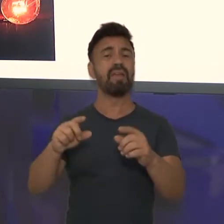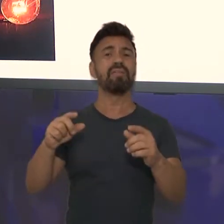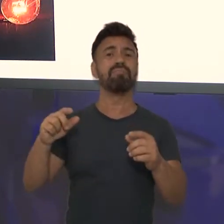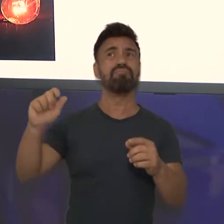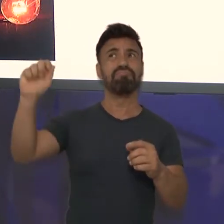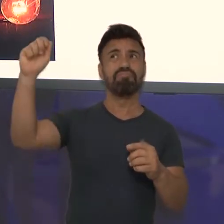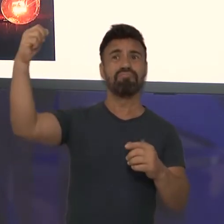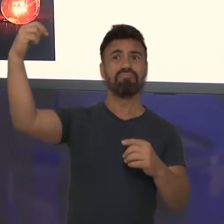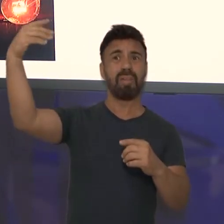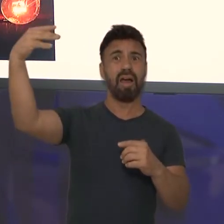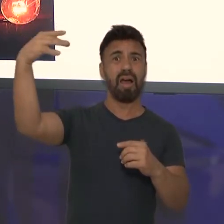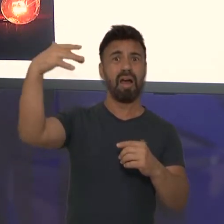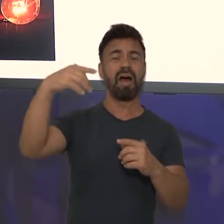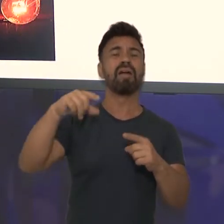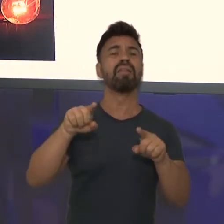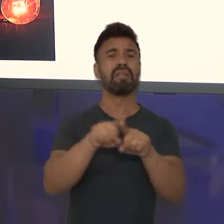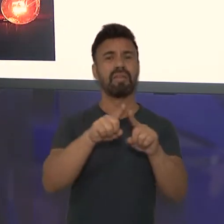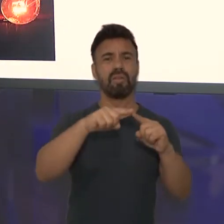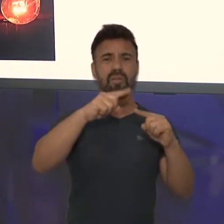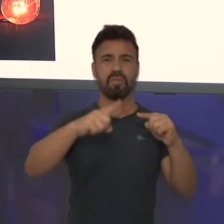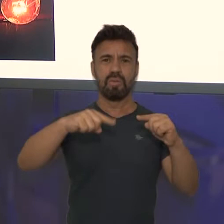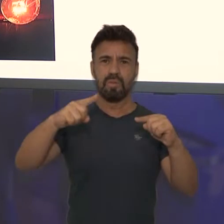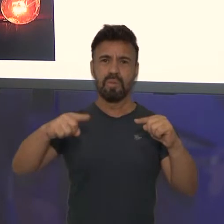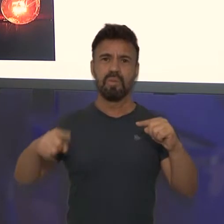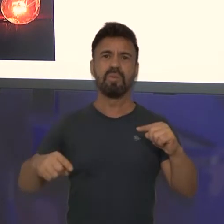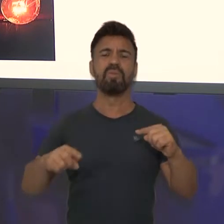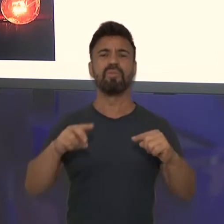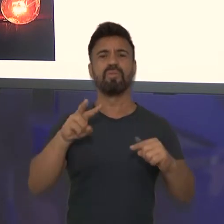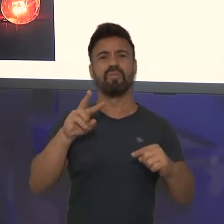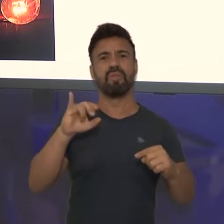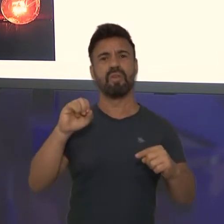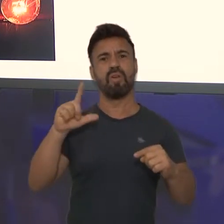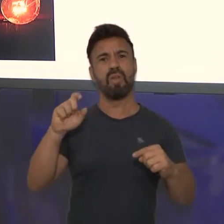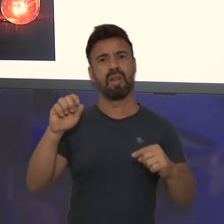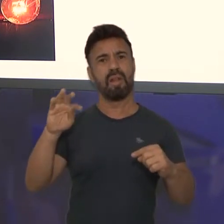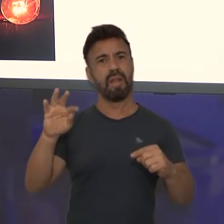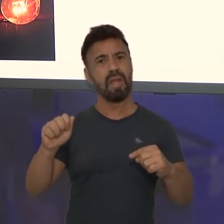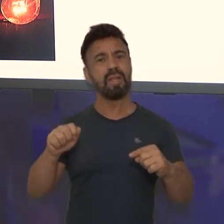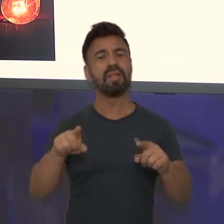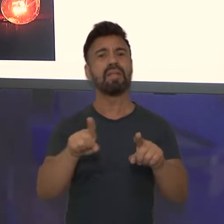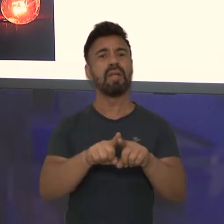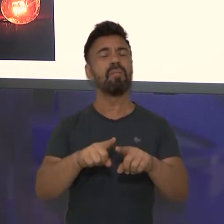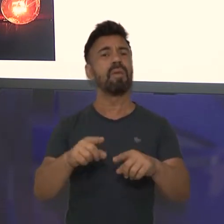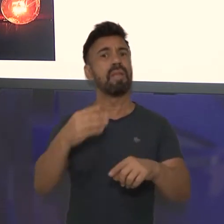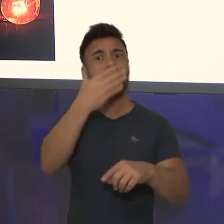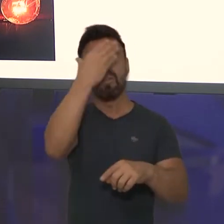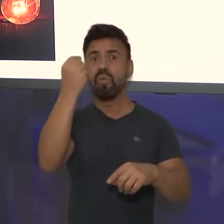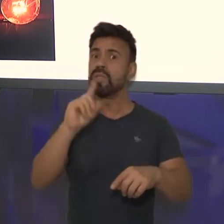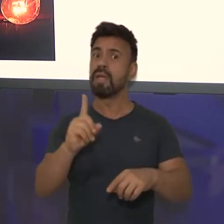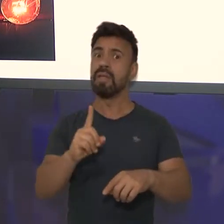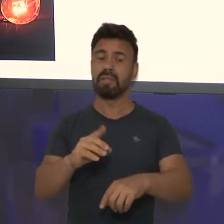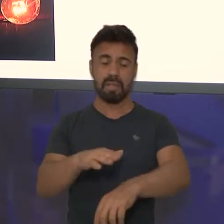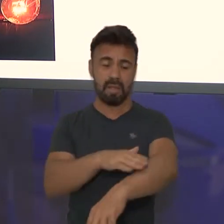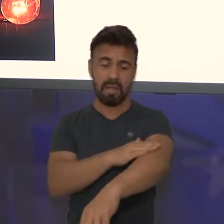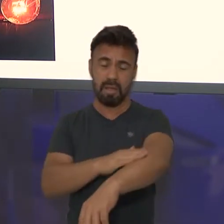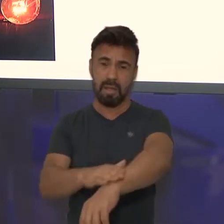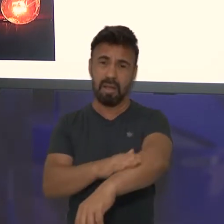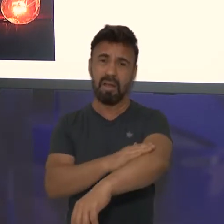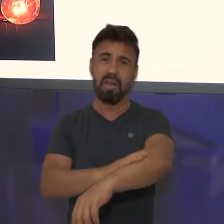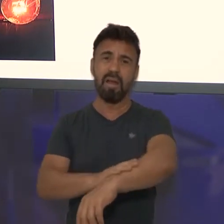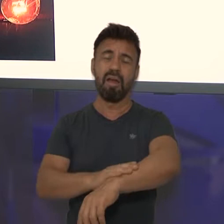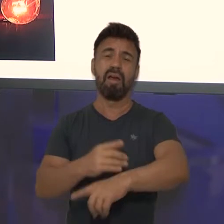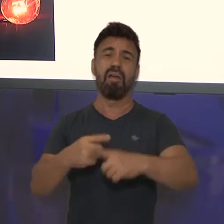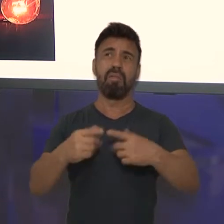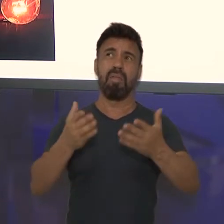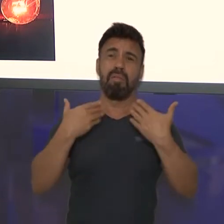ao sol, você está tendo contato com radiação ultravioleta. E aí não esquece de colocar o protetor solar para depois não estar todo queimado, dando